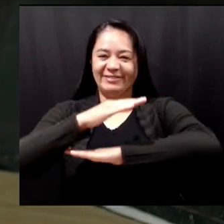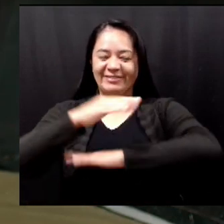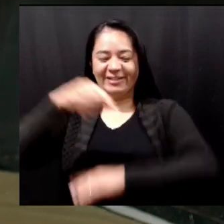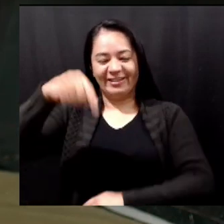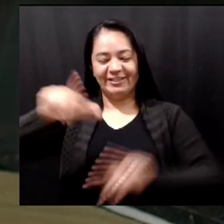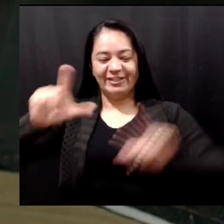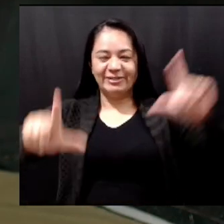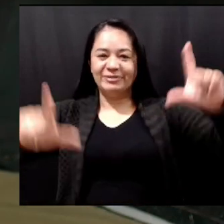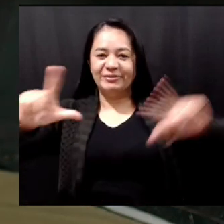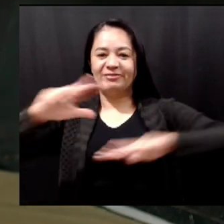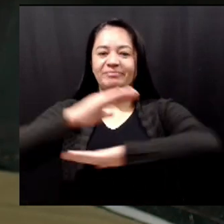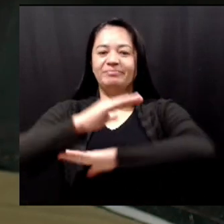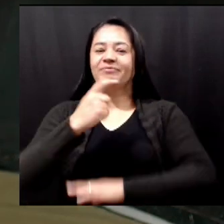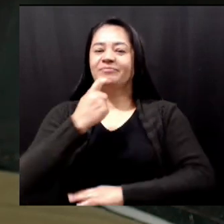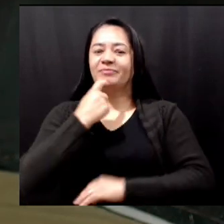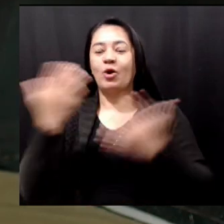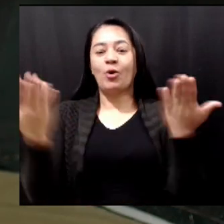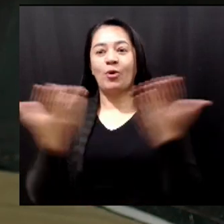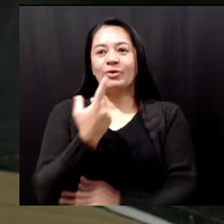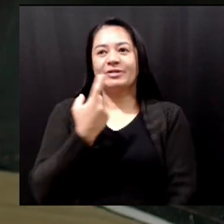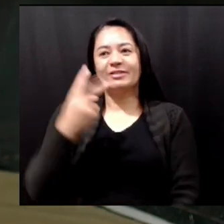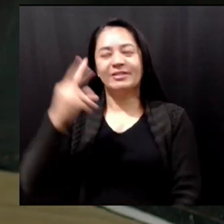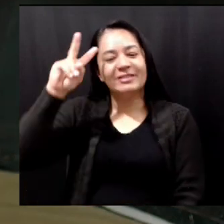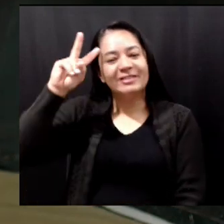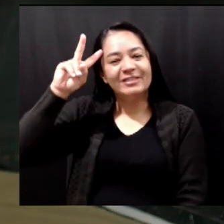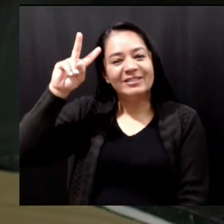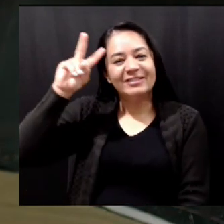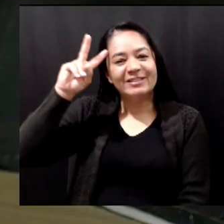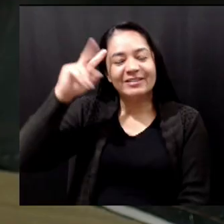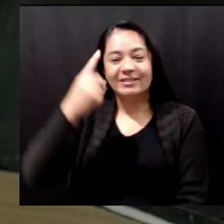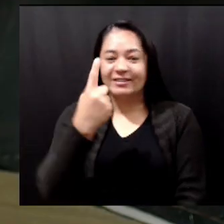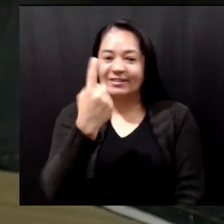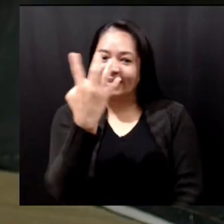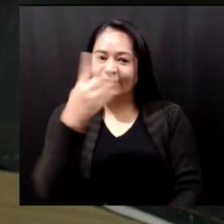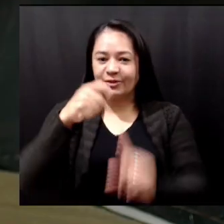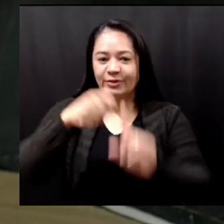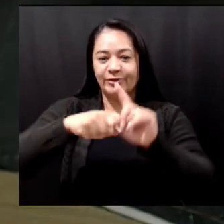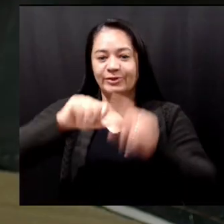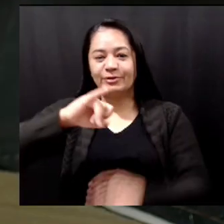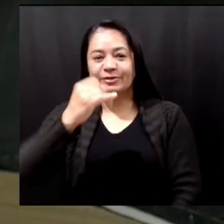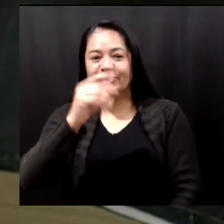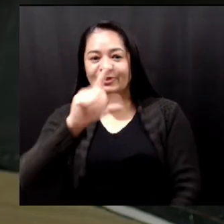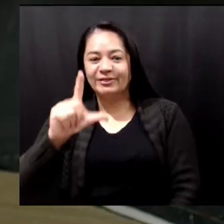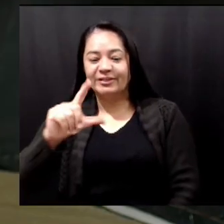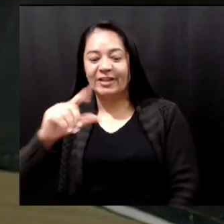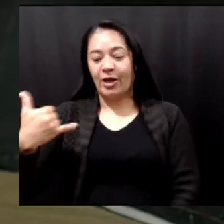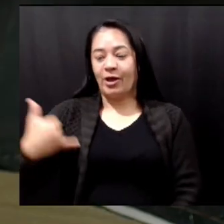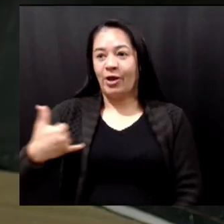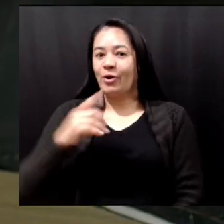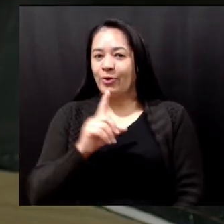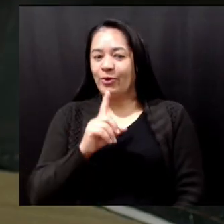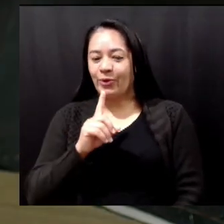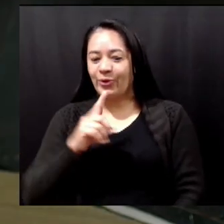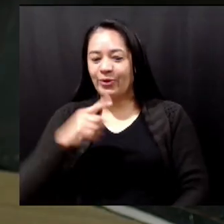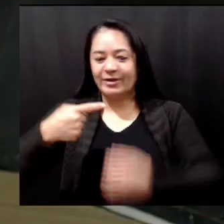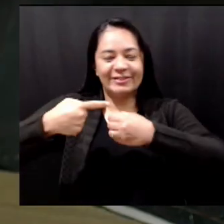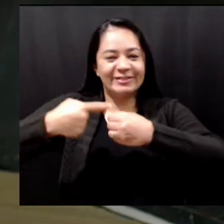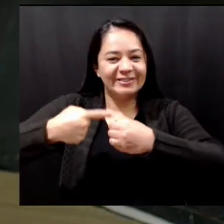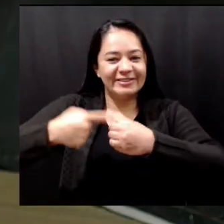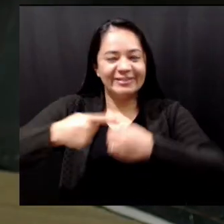Campinas. Hoje é segunda-feira, 14 de julho, aniversário da cidade.